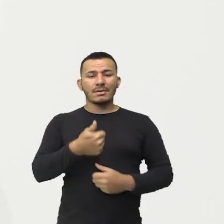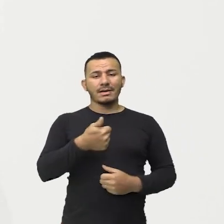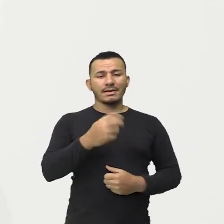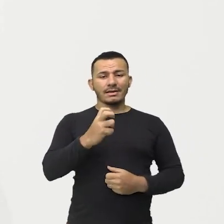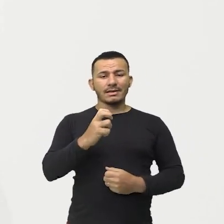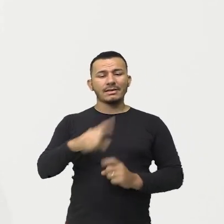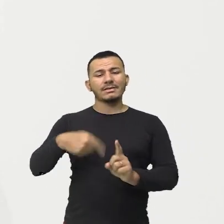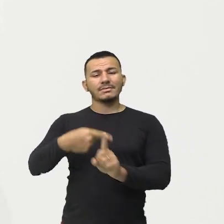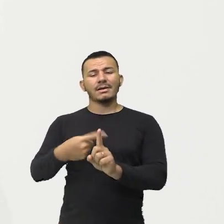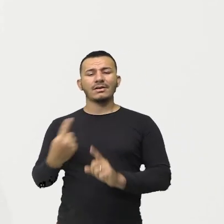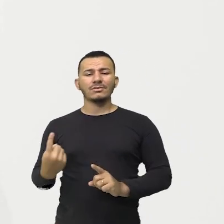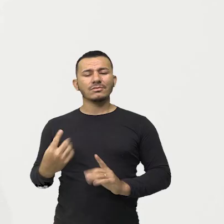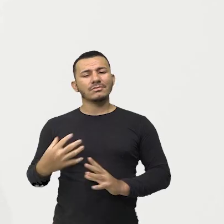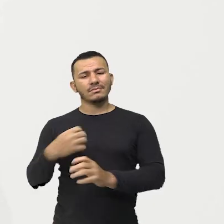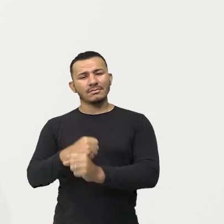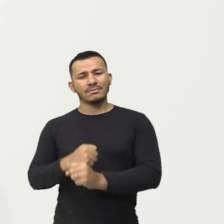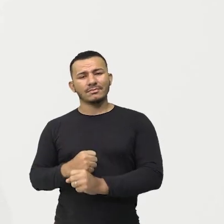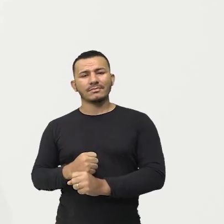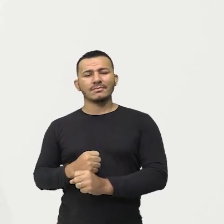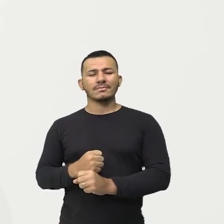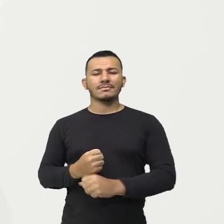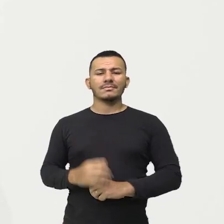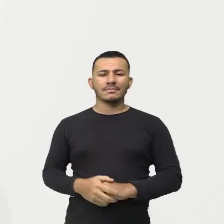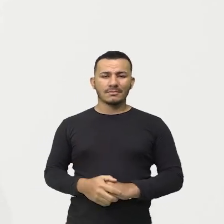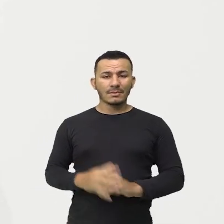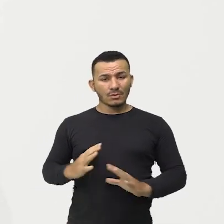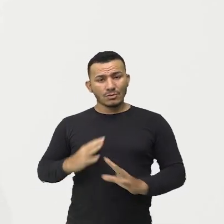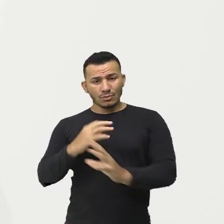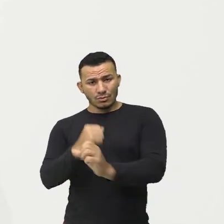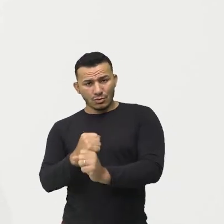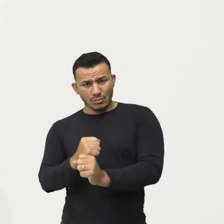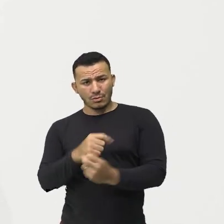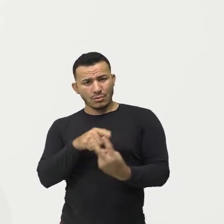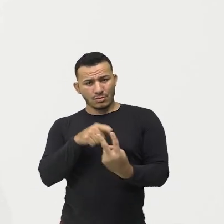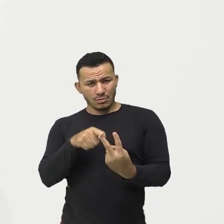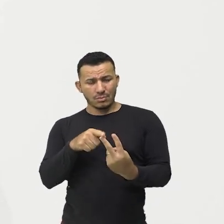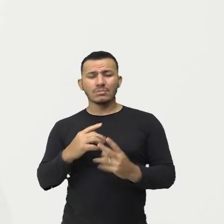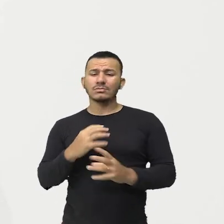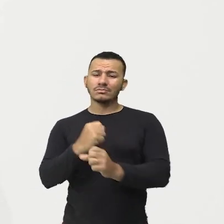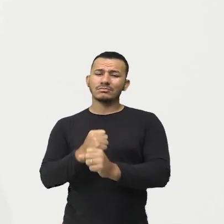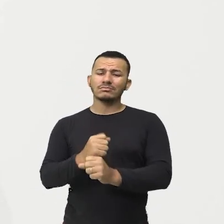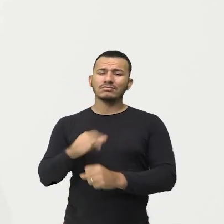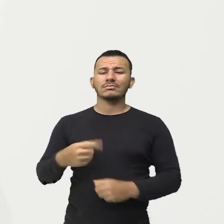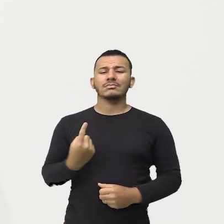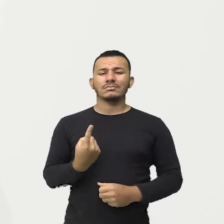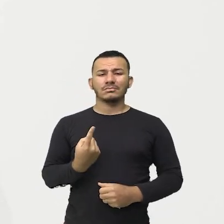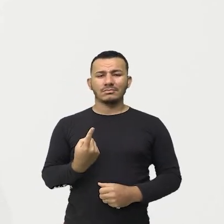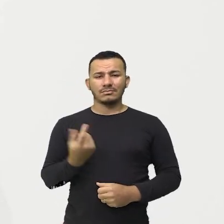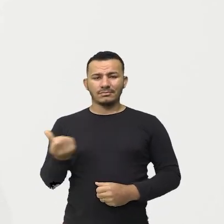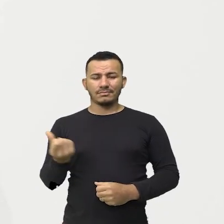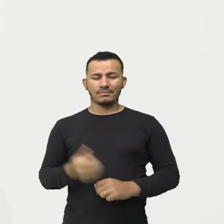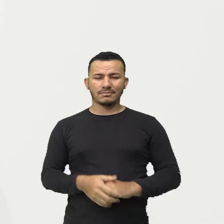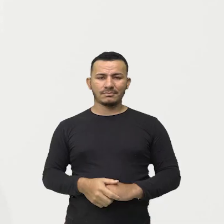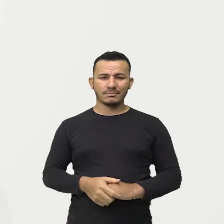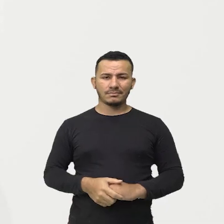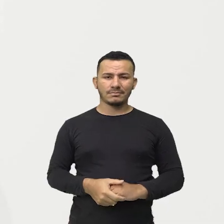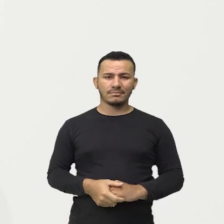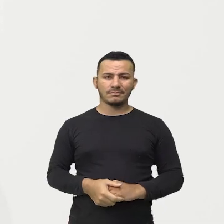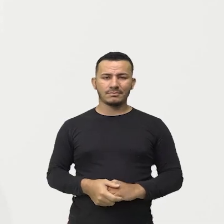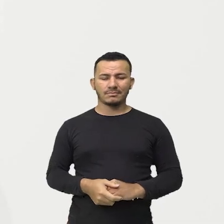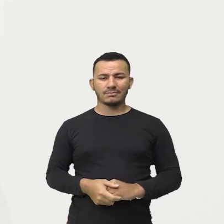15 mais 1. 15 mais 1, então, somando essas duas parcelas, 15 mais 1 é igual a